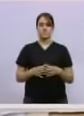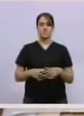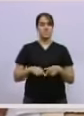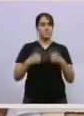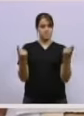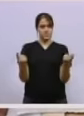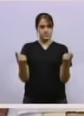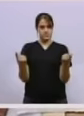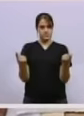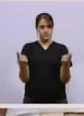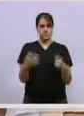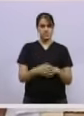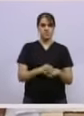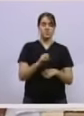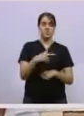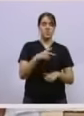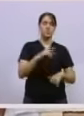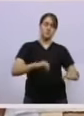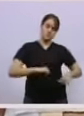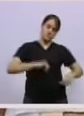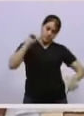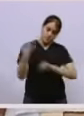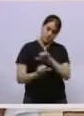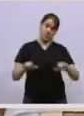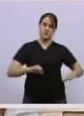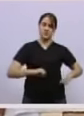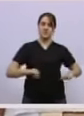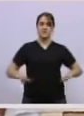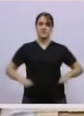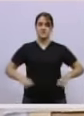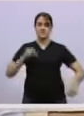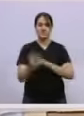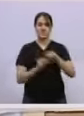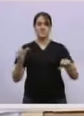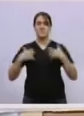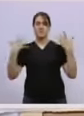Agora, ou isso vira ouro, ou isso vira cruz insuportável.